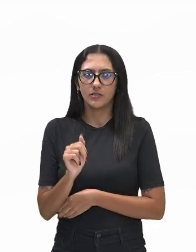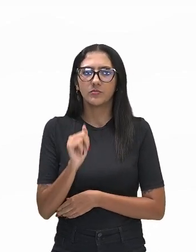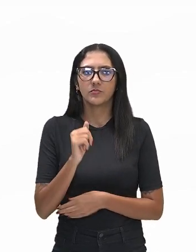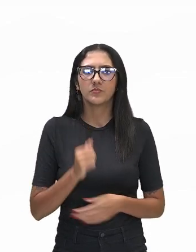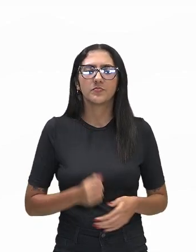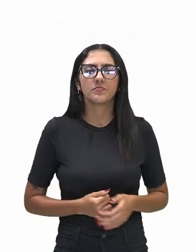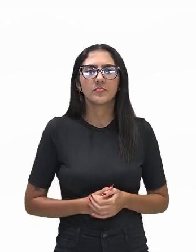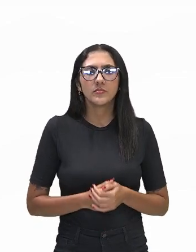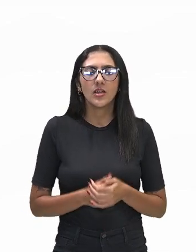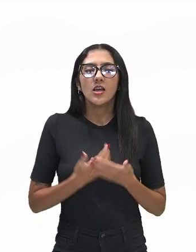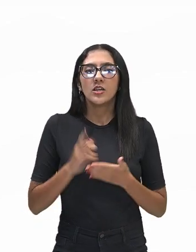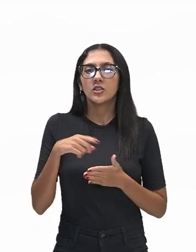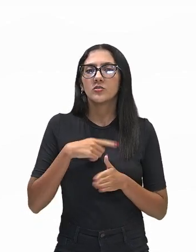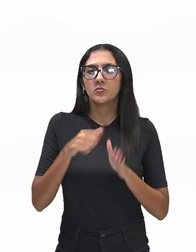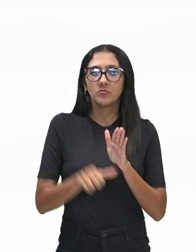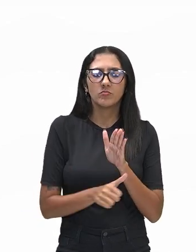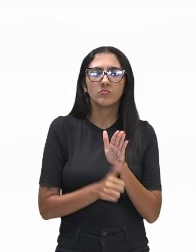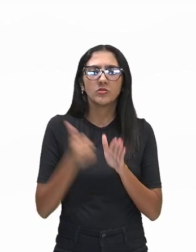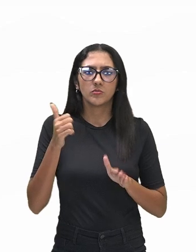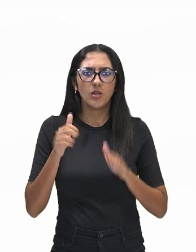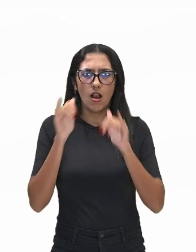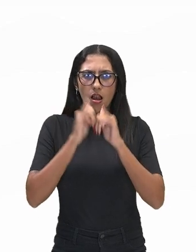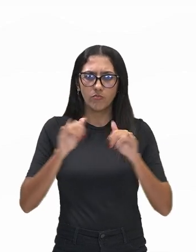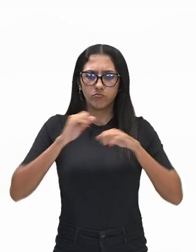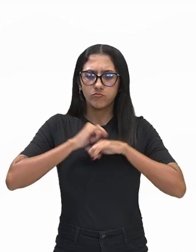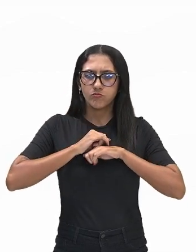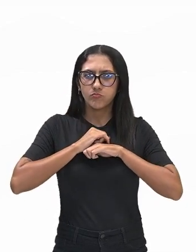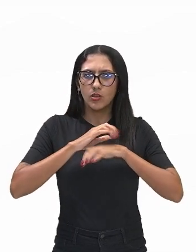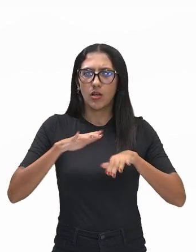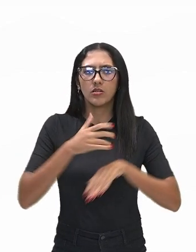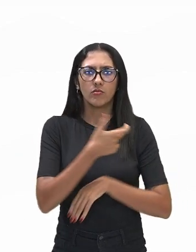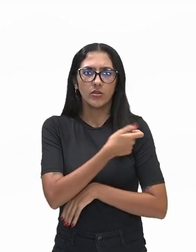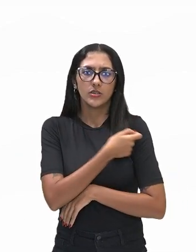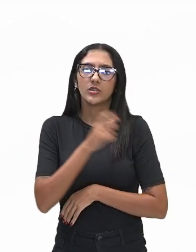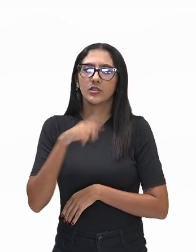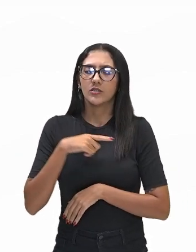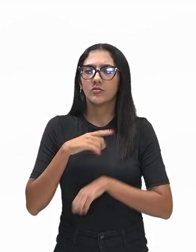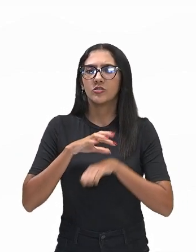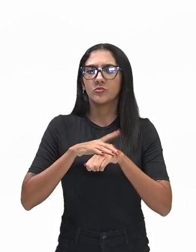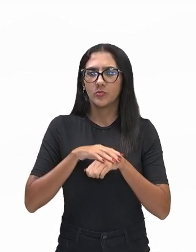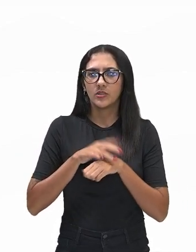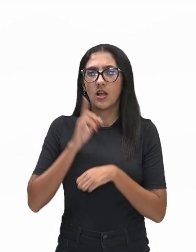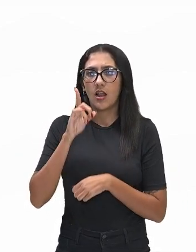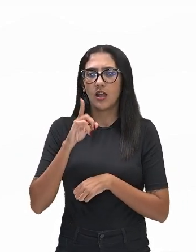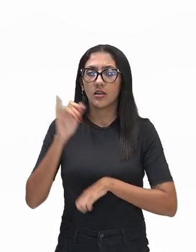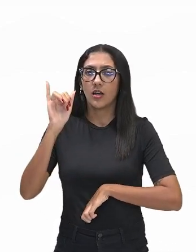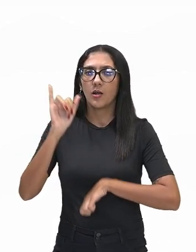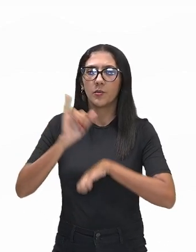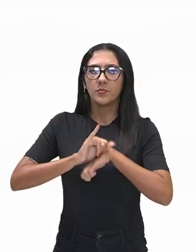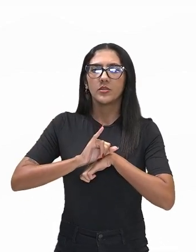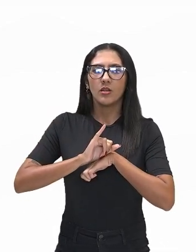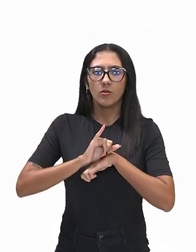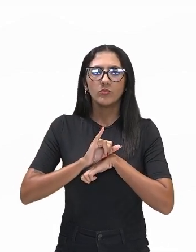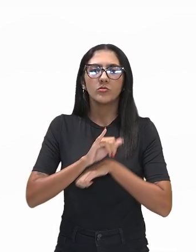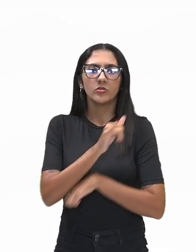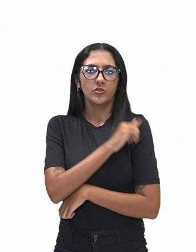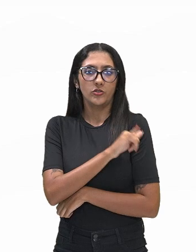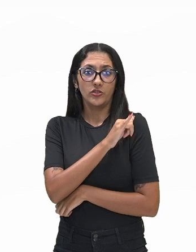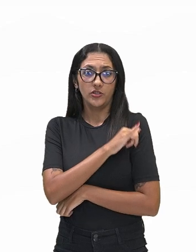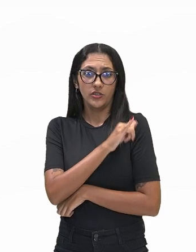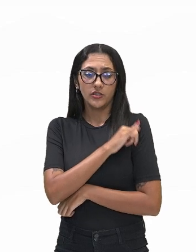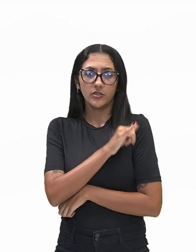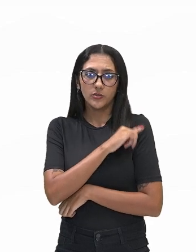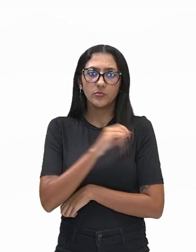primeira campanha de vacinação em massa no Brasil foi contra a varíola, lá na cidade do Rio de Janeiro, e idealizada